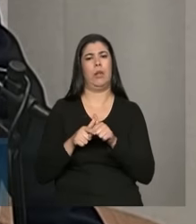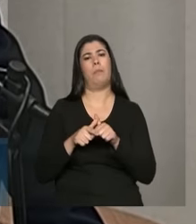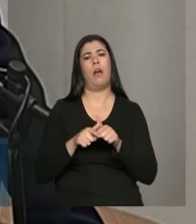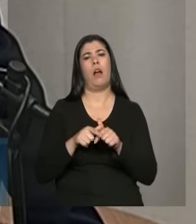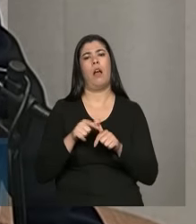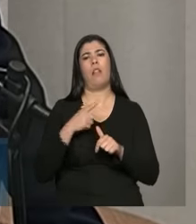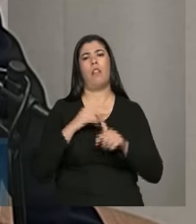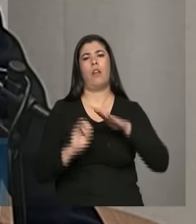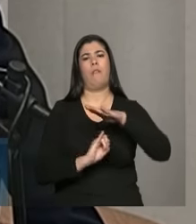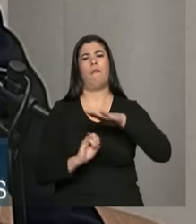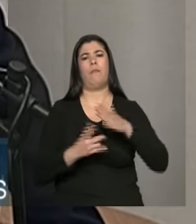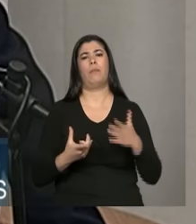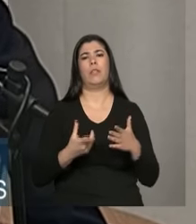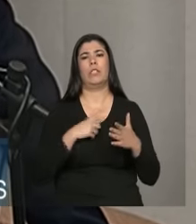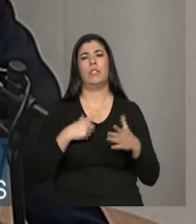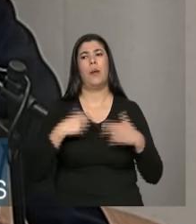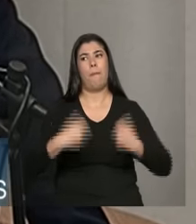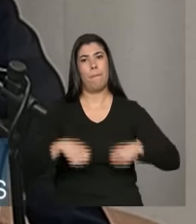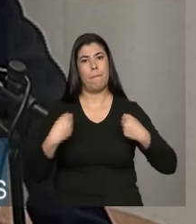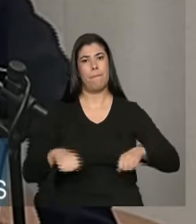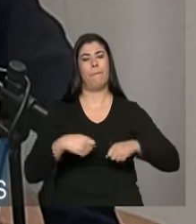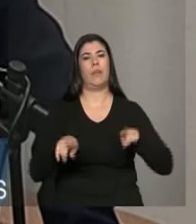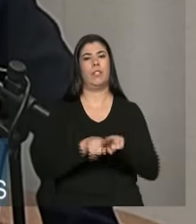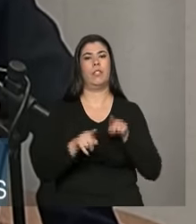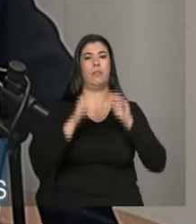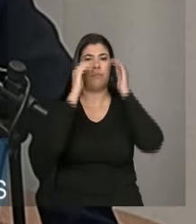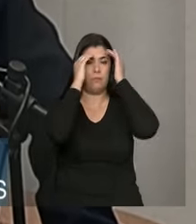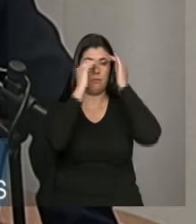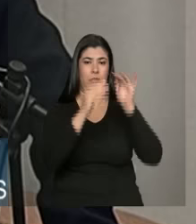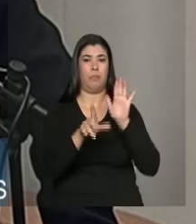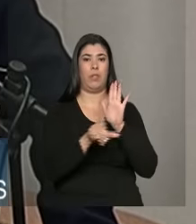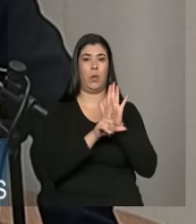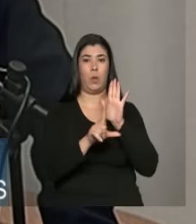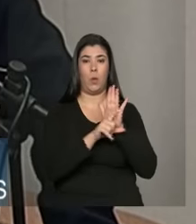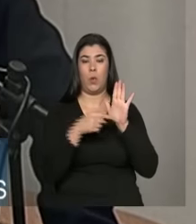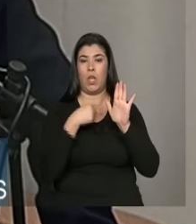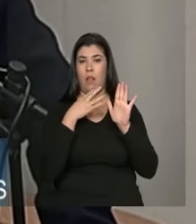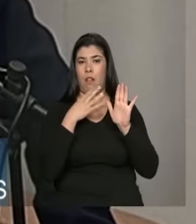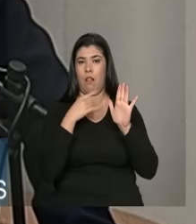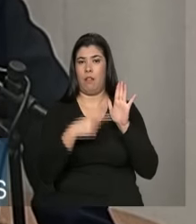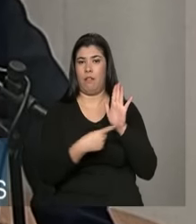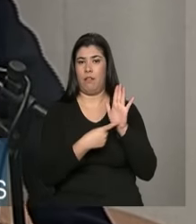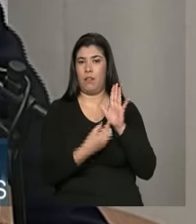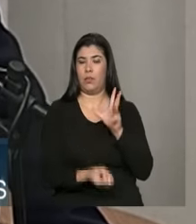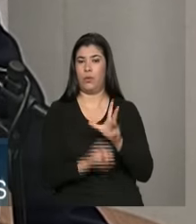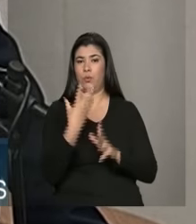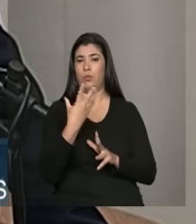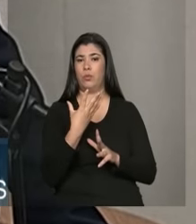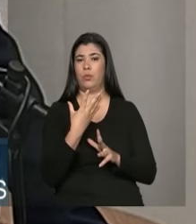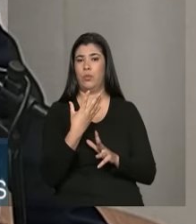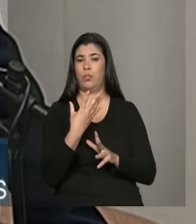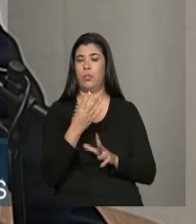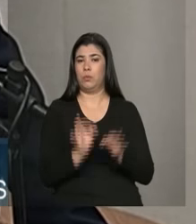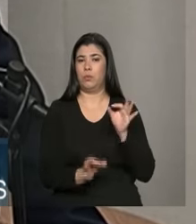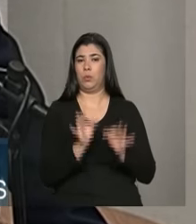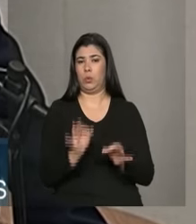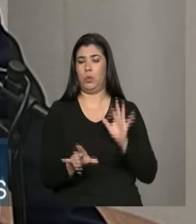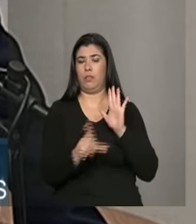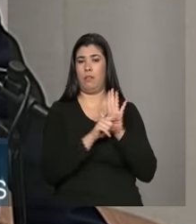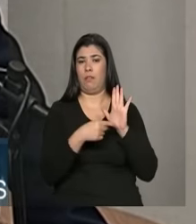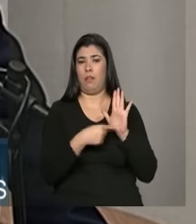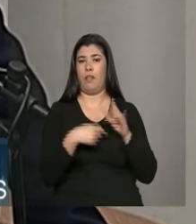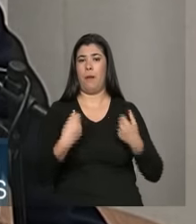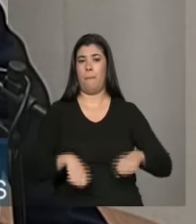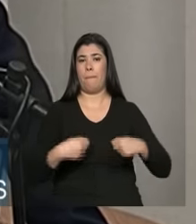precisamos refletir sobre determinadas iniciativas legislativas que tem origem no legislativo eh que